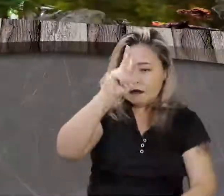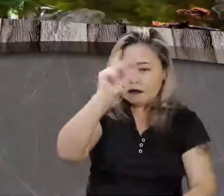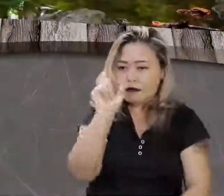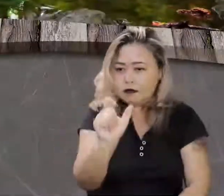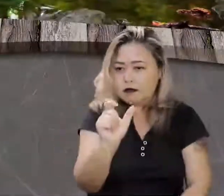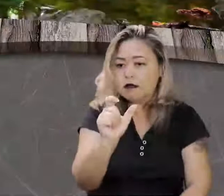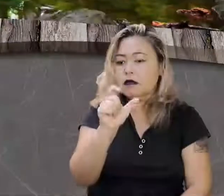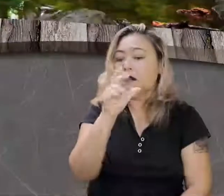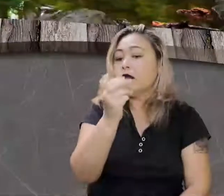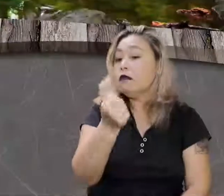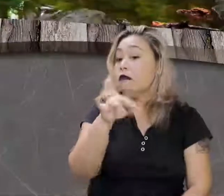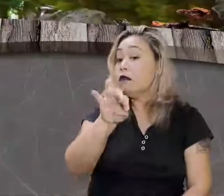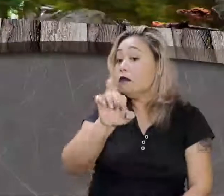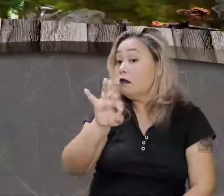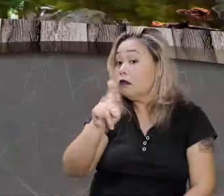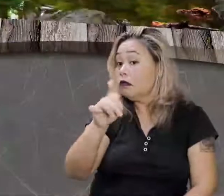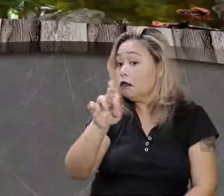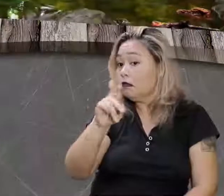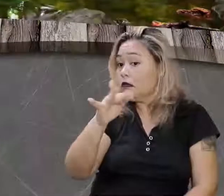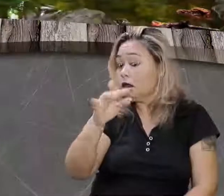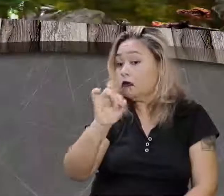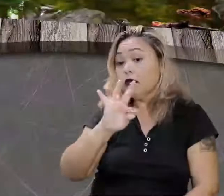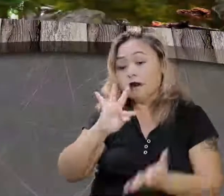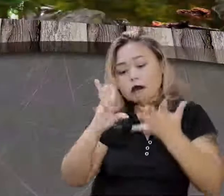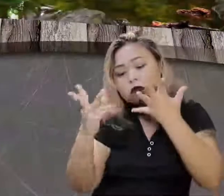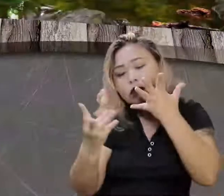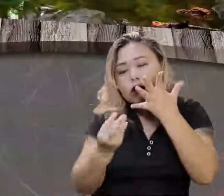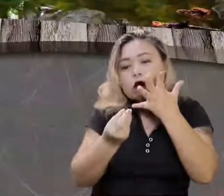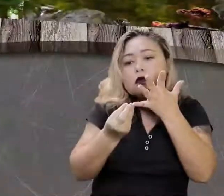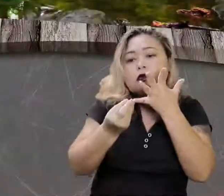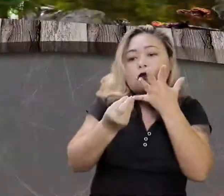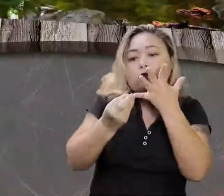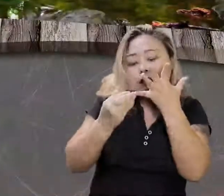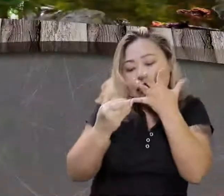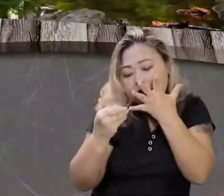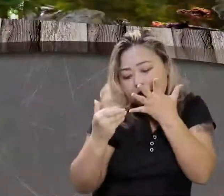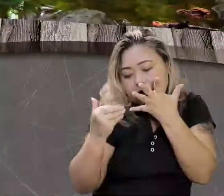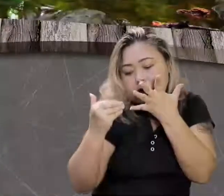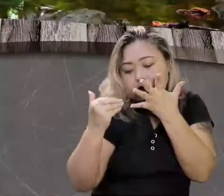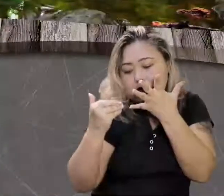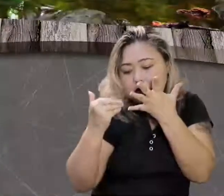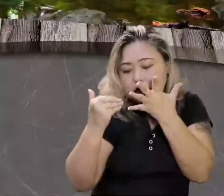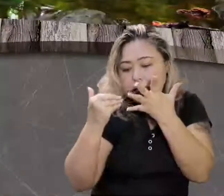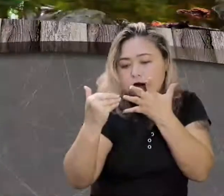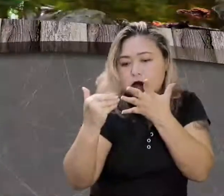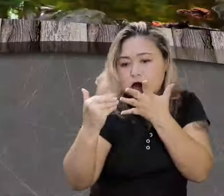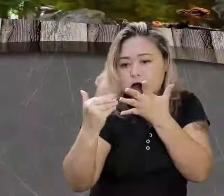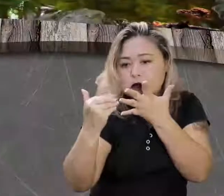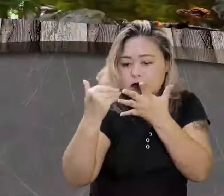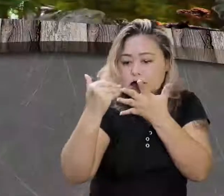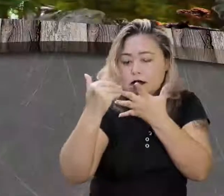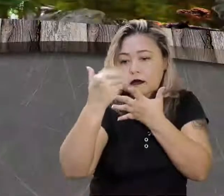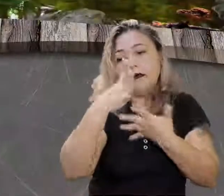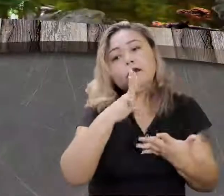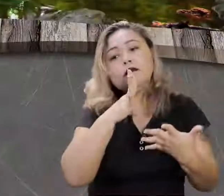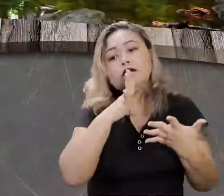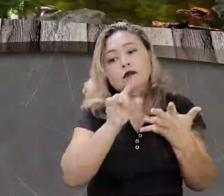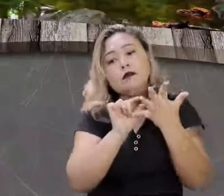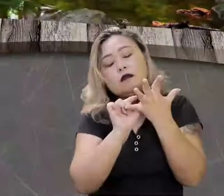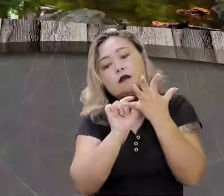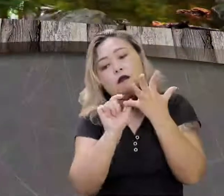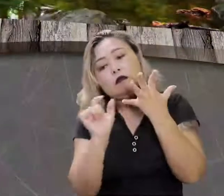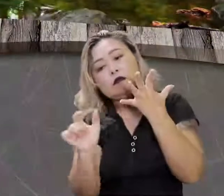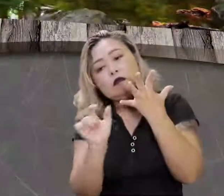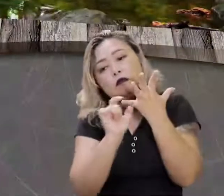disso? E aí, todos os organismos autotróficos, eles vão ser os iniciantes da cadeia alimentar, conhecidos ou identificados como